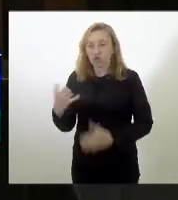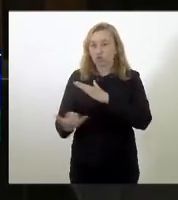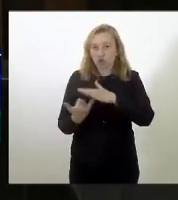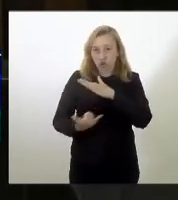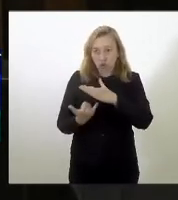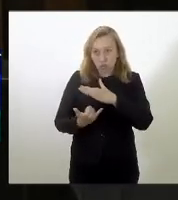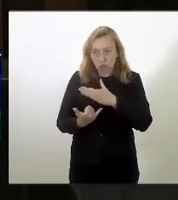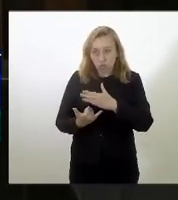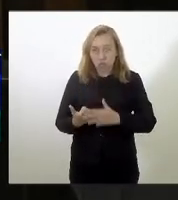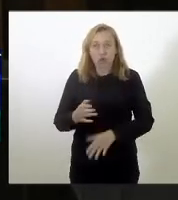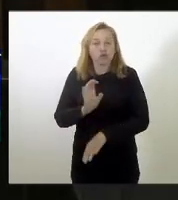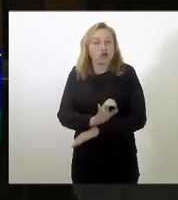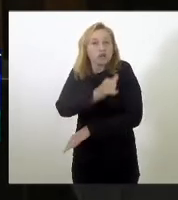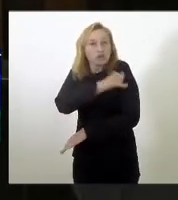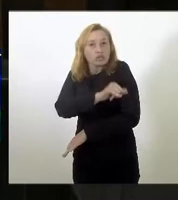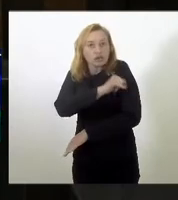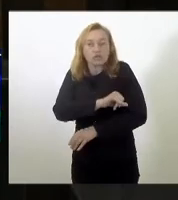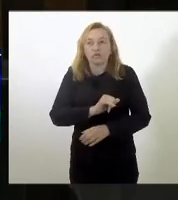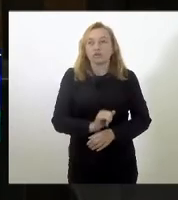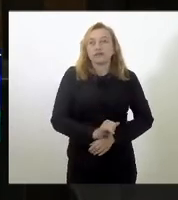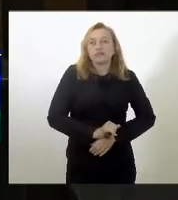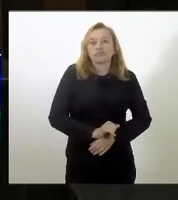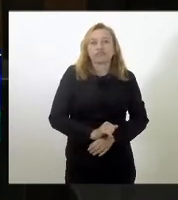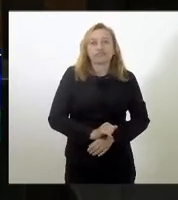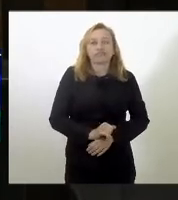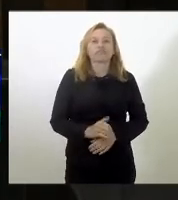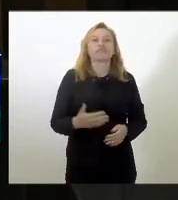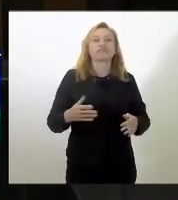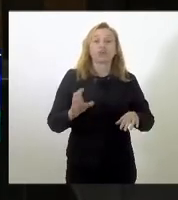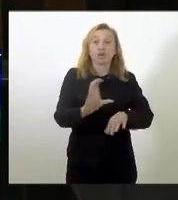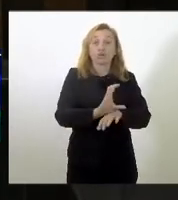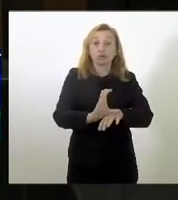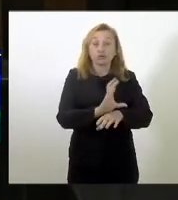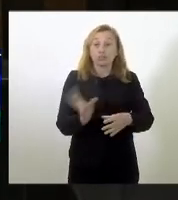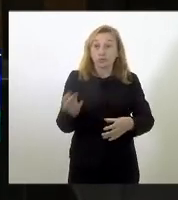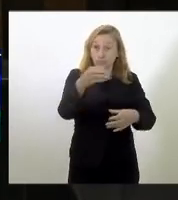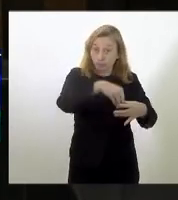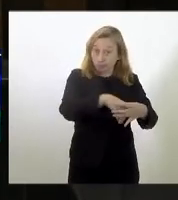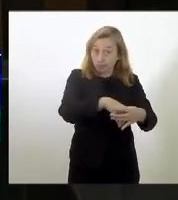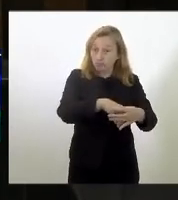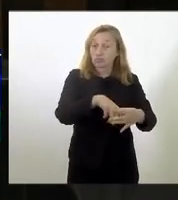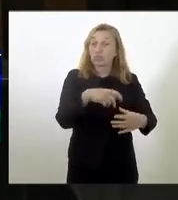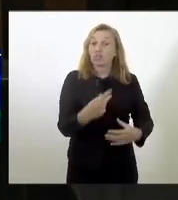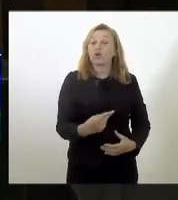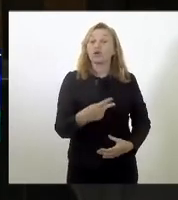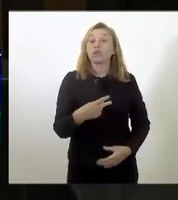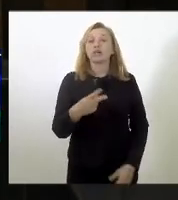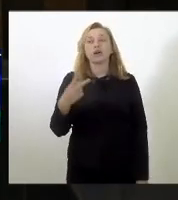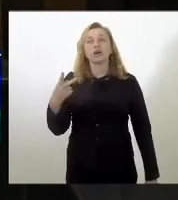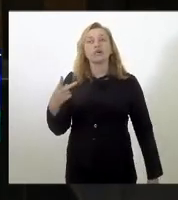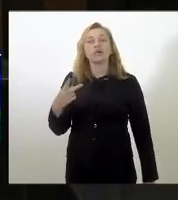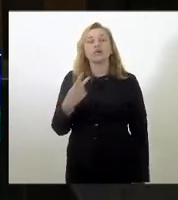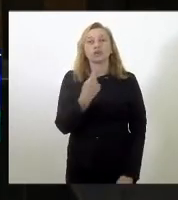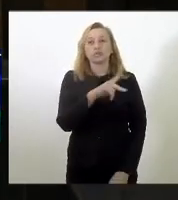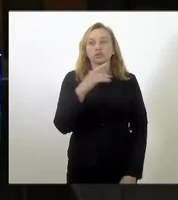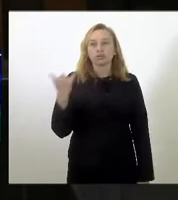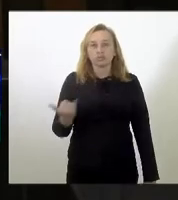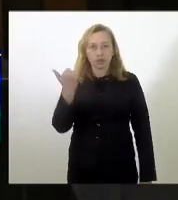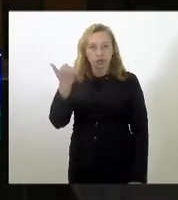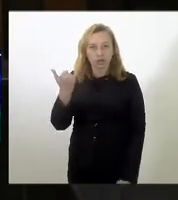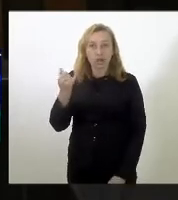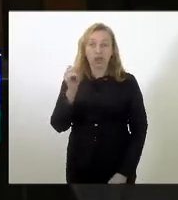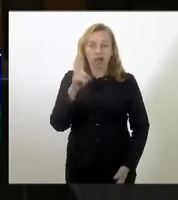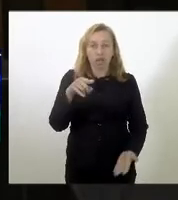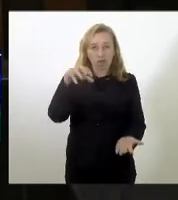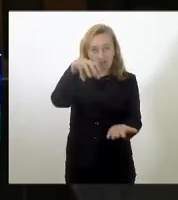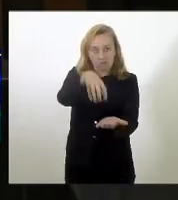Cartografia do Estado do Rio de Janeiro, um instituto que está previsto até na nossa Constituição, tamanha sua importância, e que é central